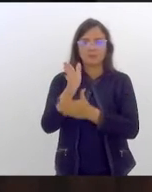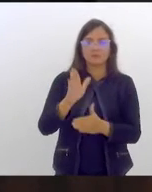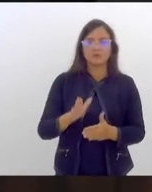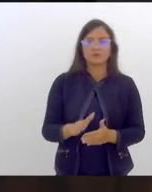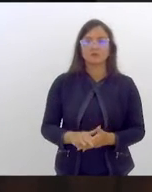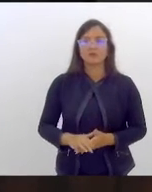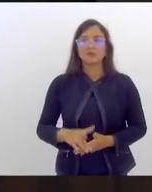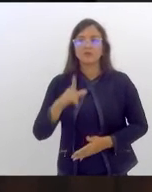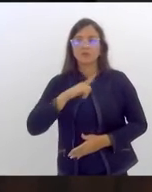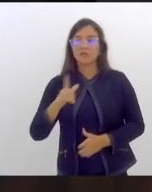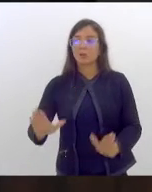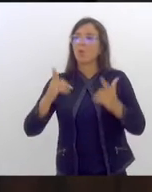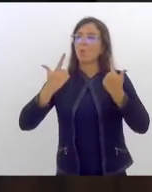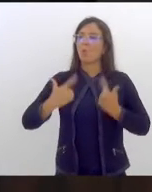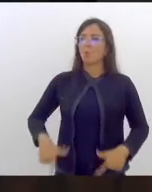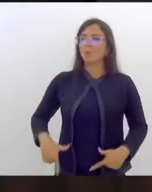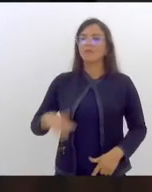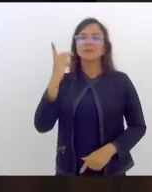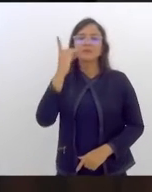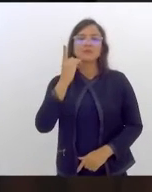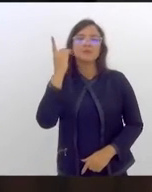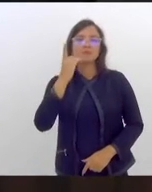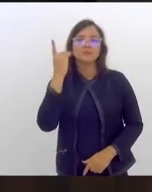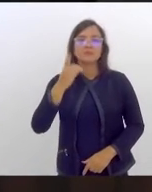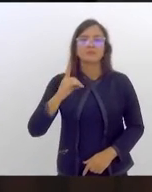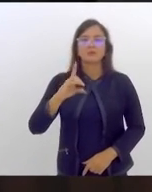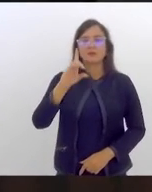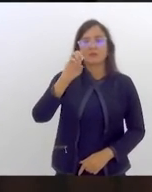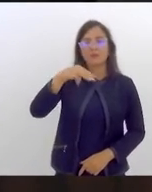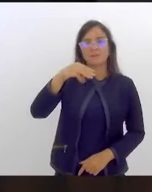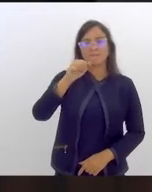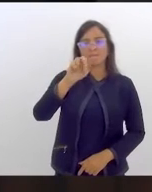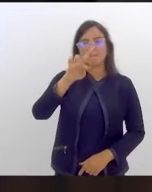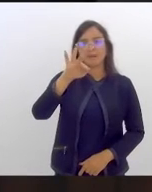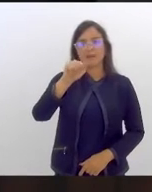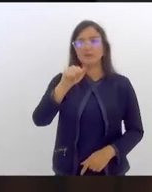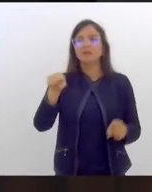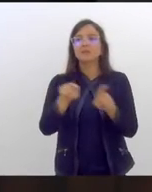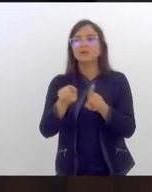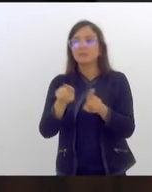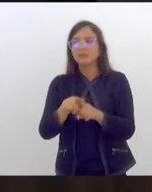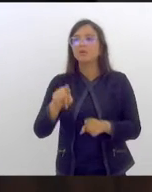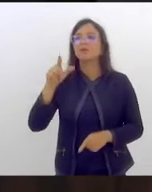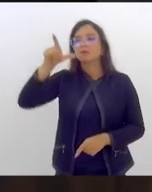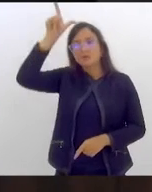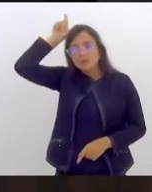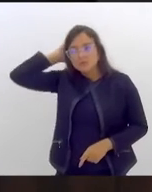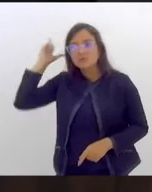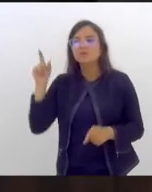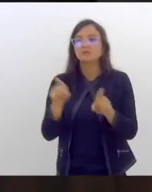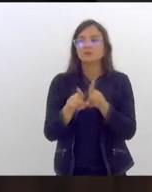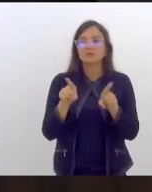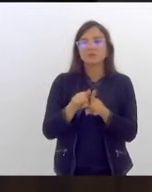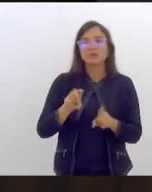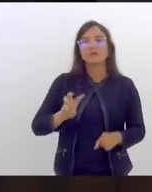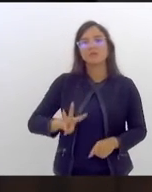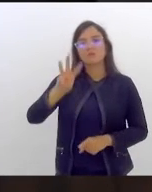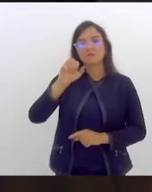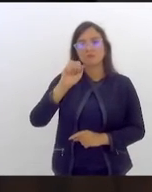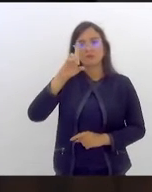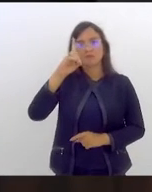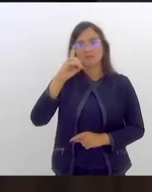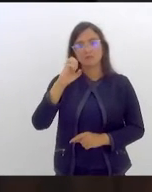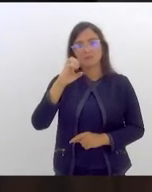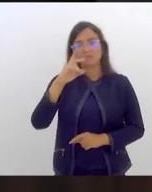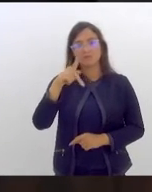abstenção da deputada Marta Rocha a Deputado Luiz Paulo também obtenção Deputado Valdete Carneiro também